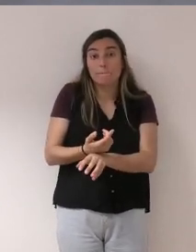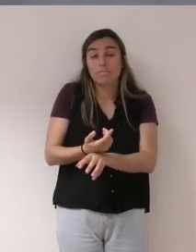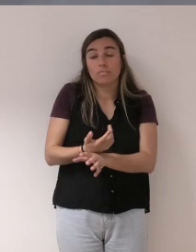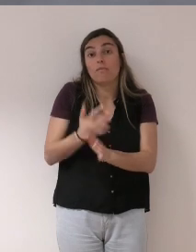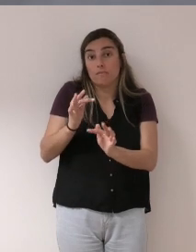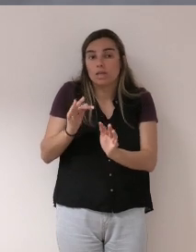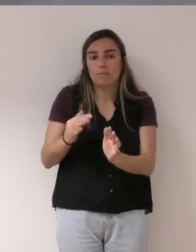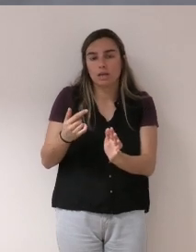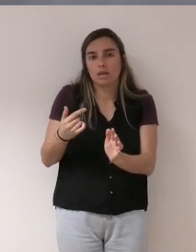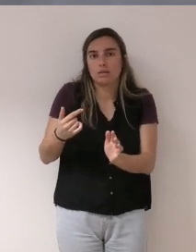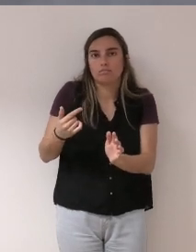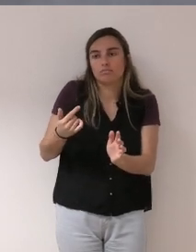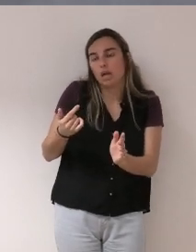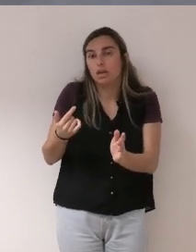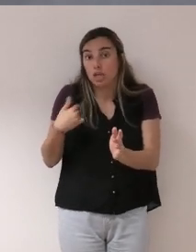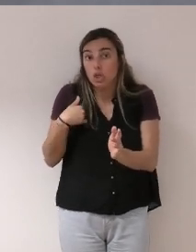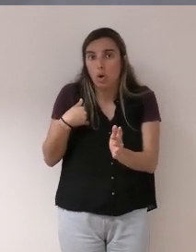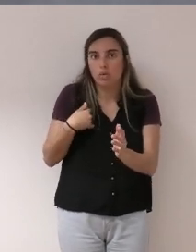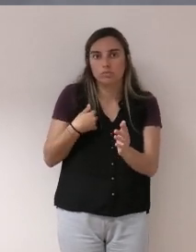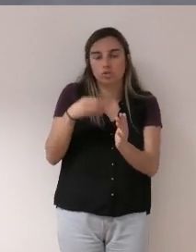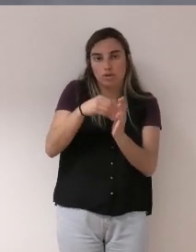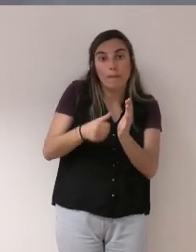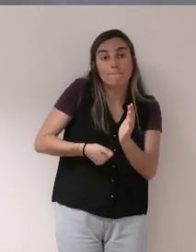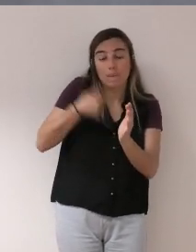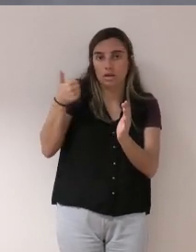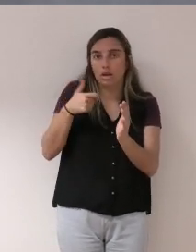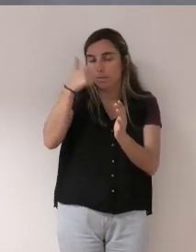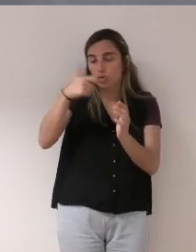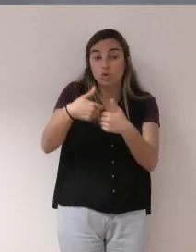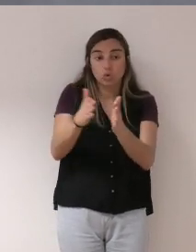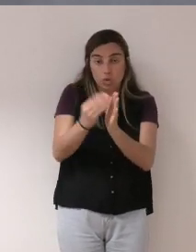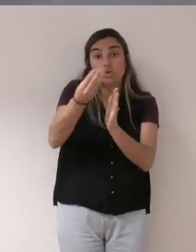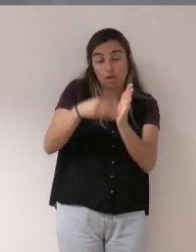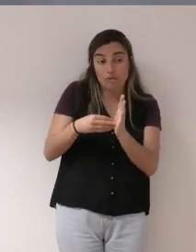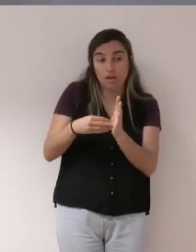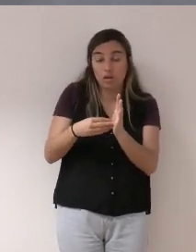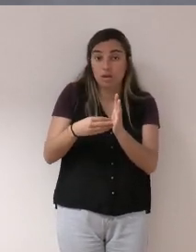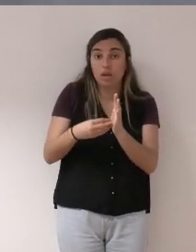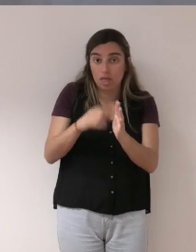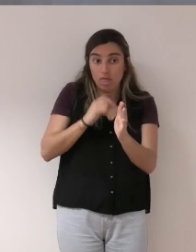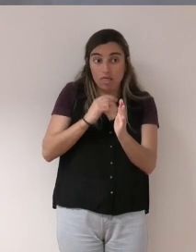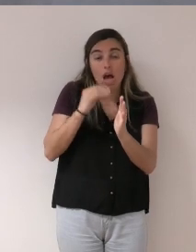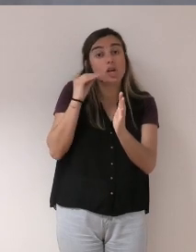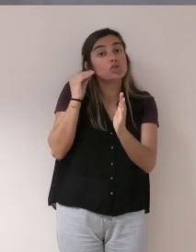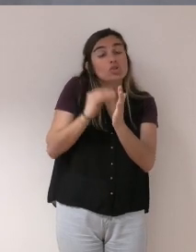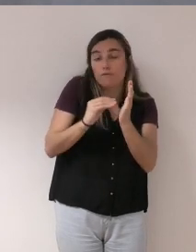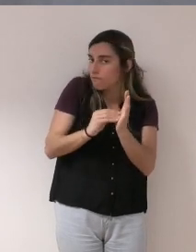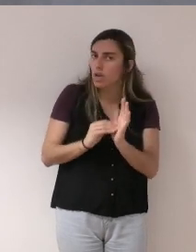É claro, sejamos honestos. Imagina que toda a gente seja capaz, toda a gente que escreve, seja capaz, potencialmente, de escrever qualquer coisa muito